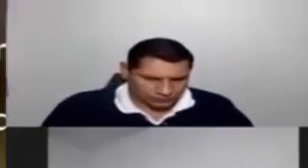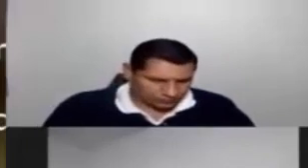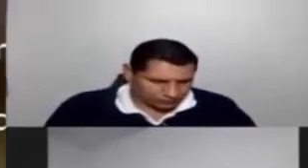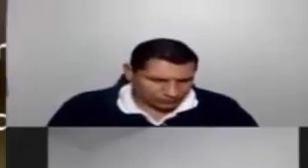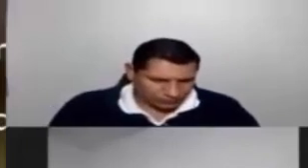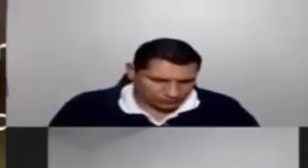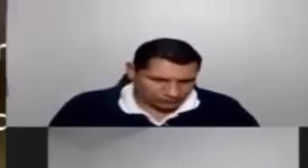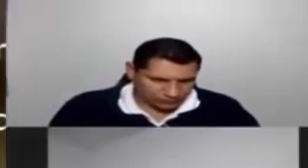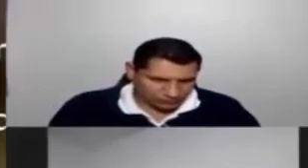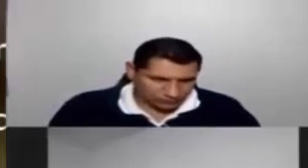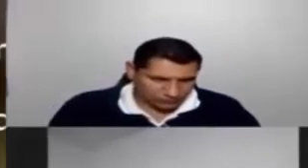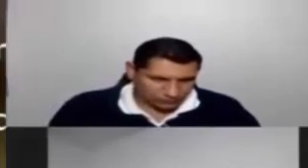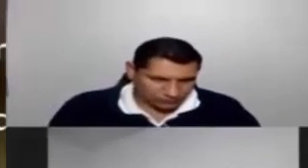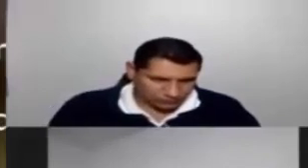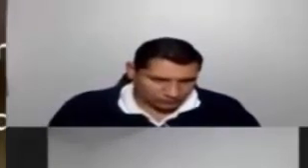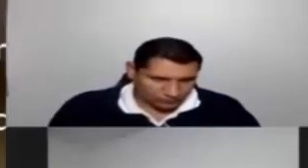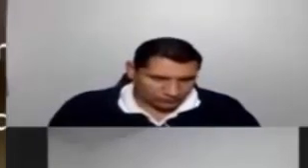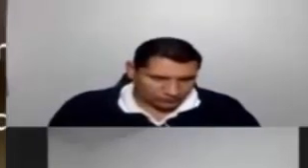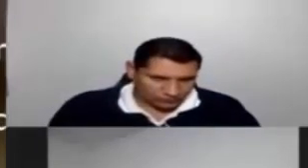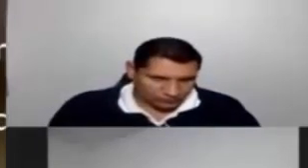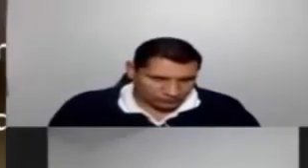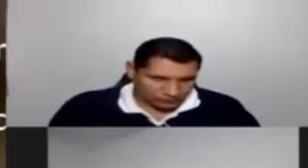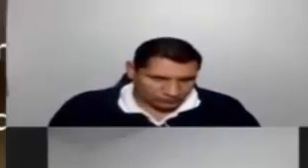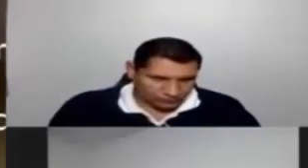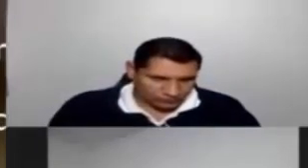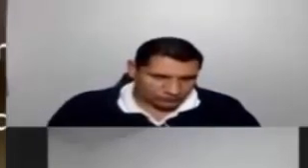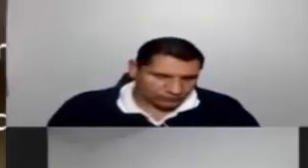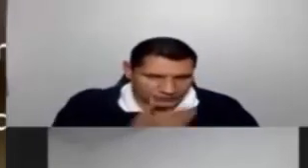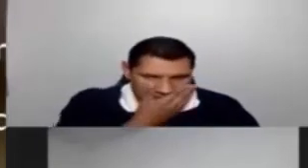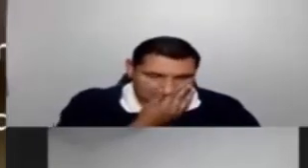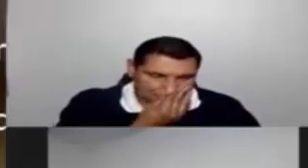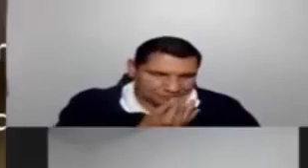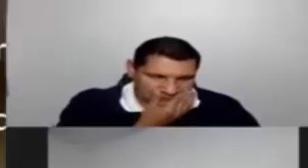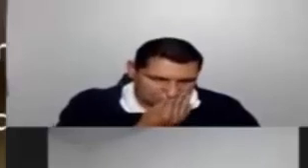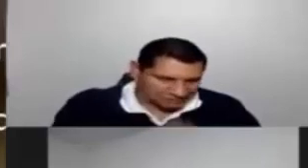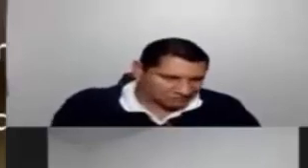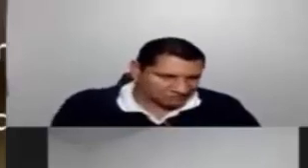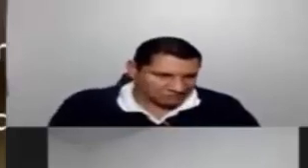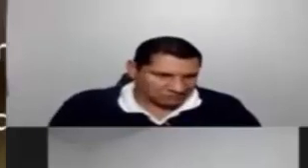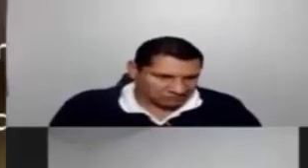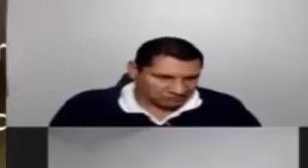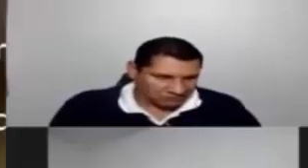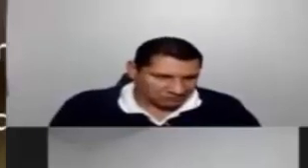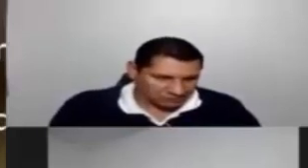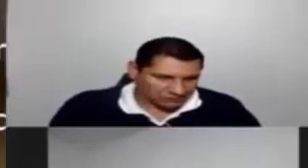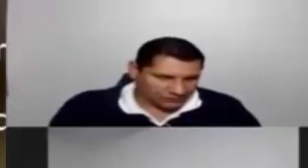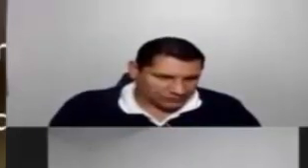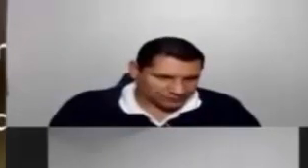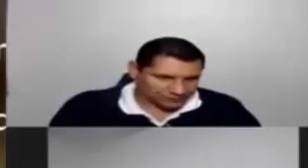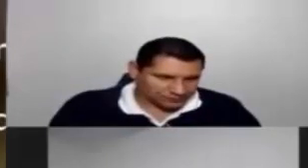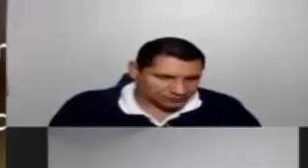pessoas que morreram com Cristo estão no paraíso. E eles falam que esse paraíso é debaixo do céu, né?